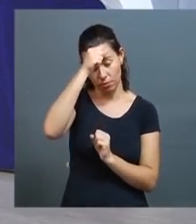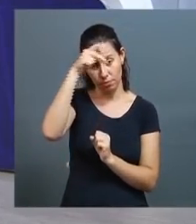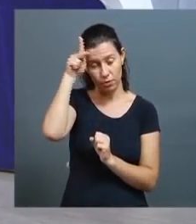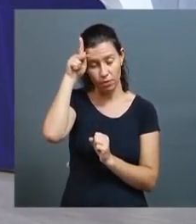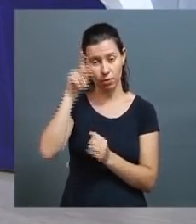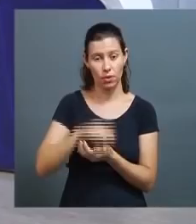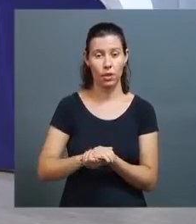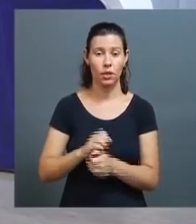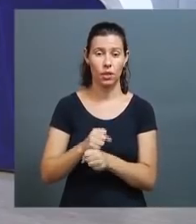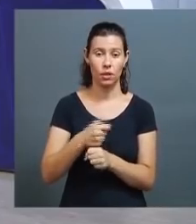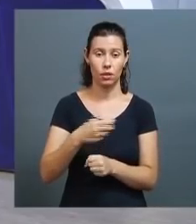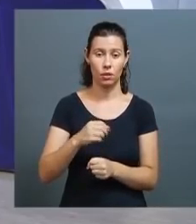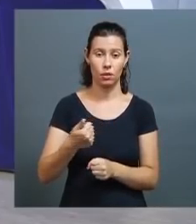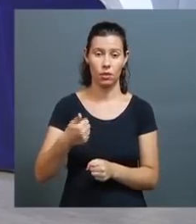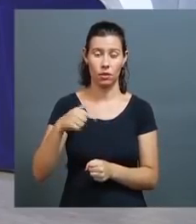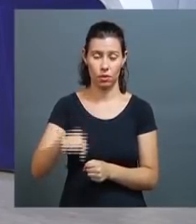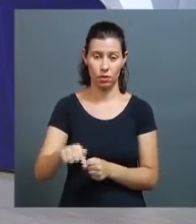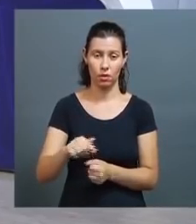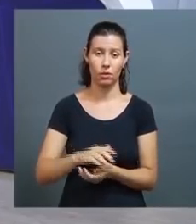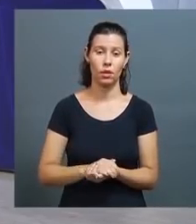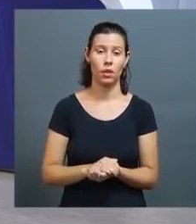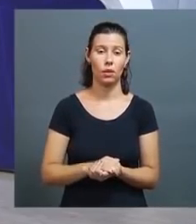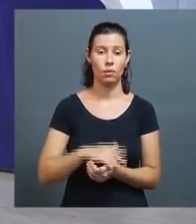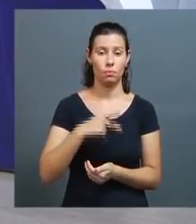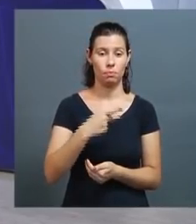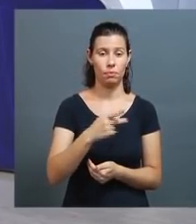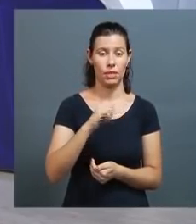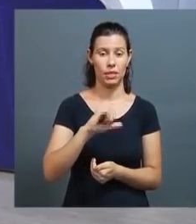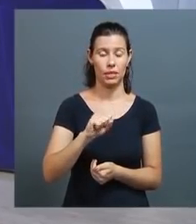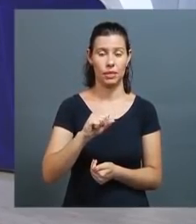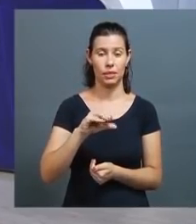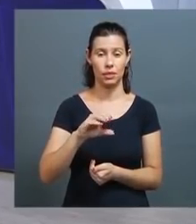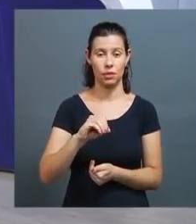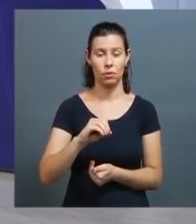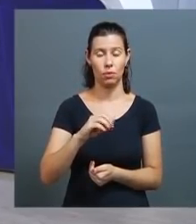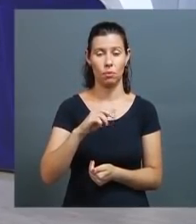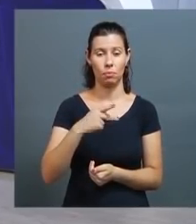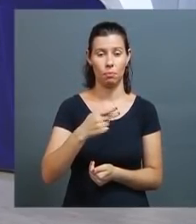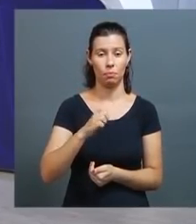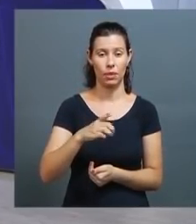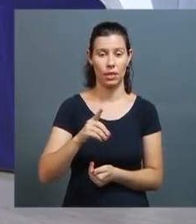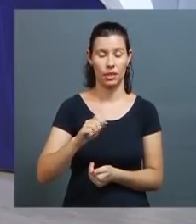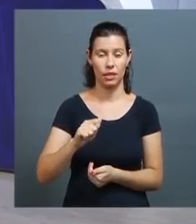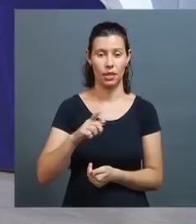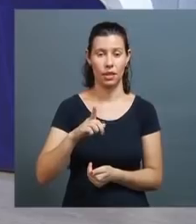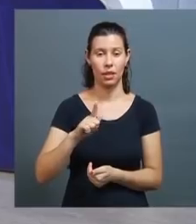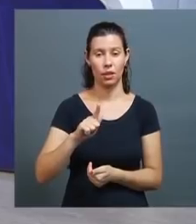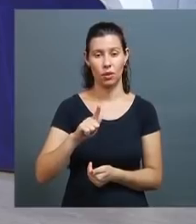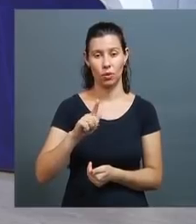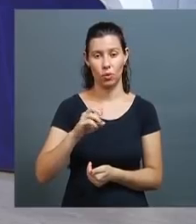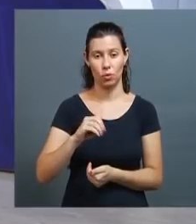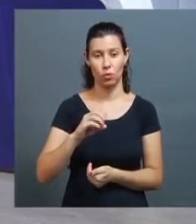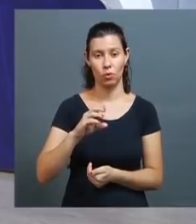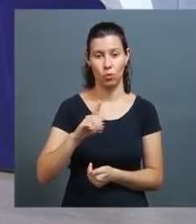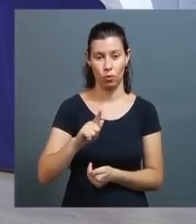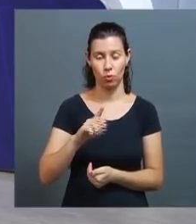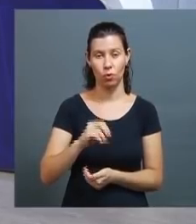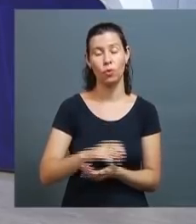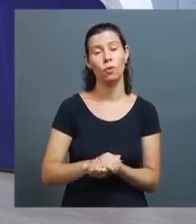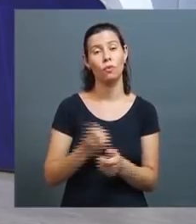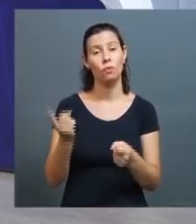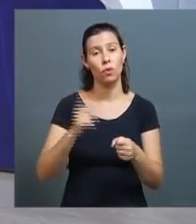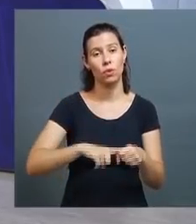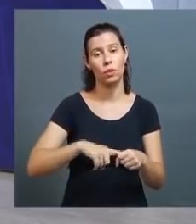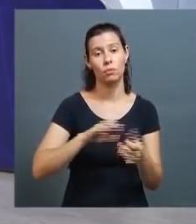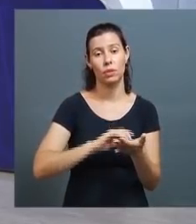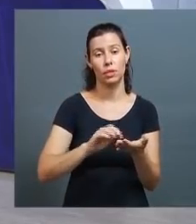de 2017 os psicopedagogos retornaram para a Secretaria de Educação, então nós não temos hoje essa